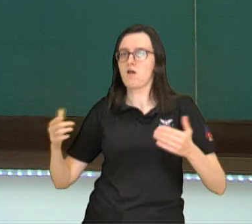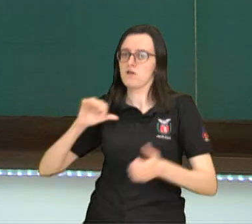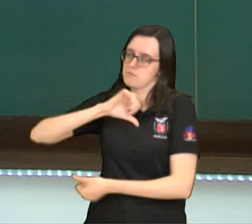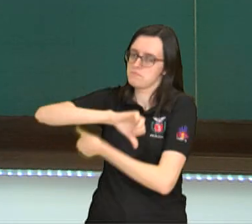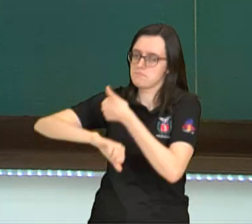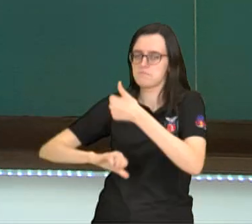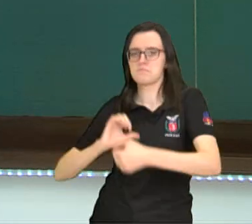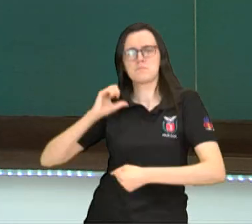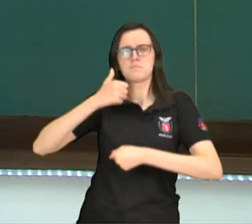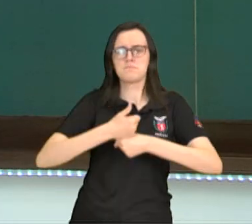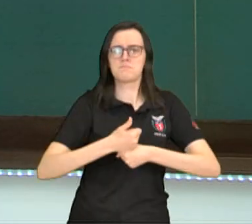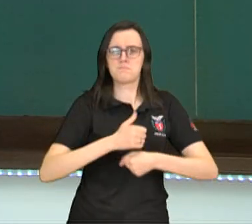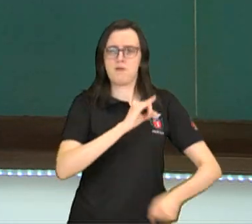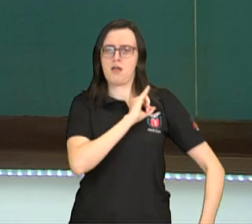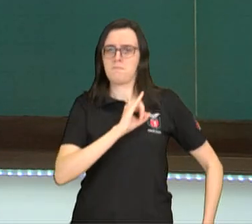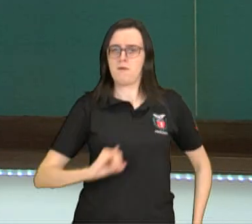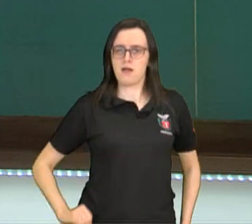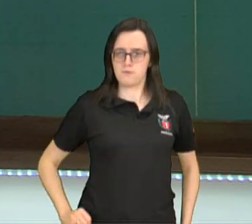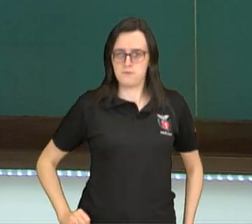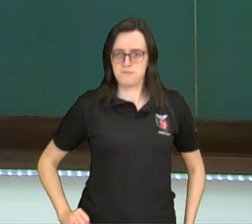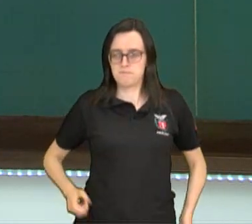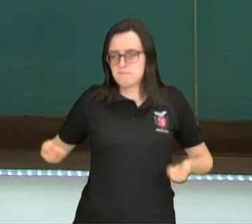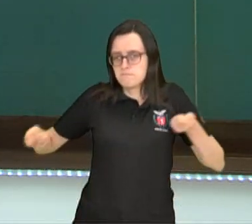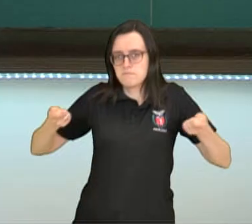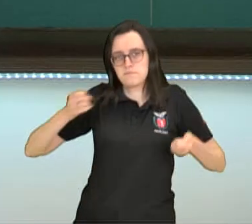imperador comandando Roma.